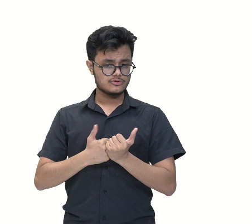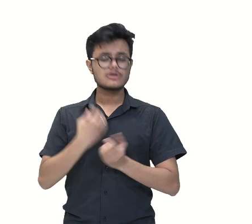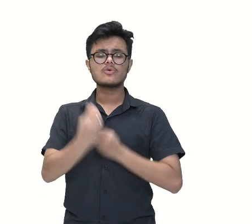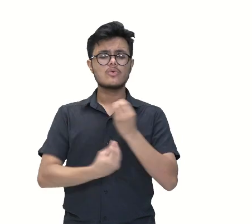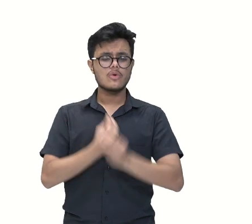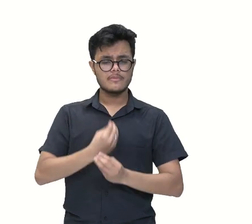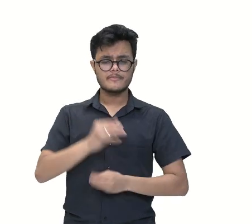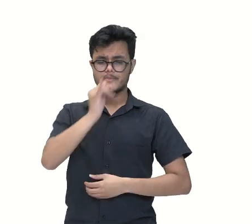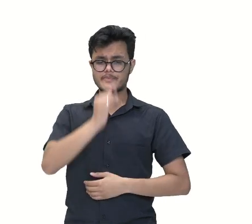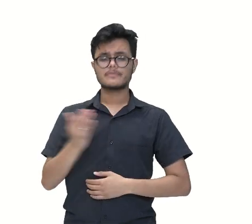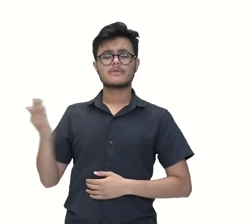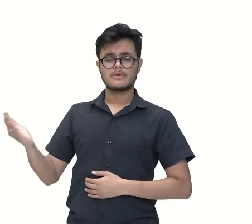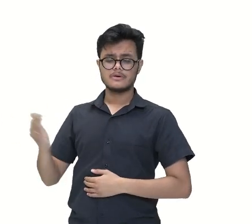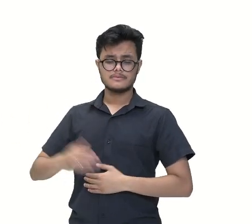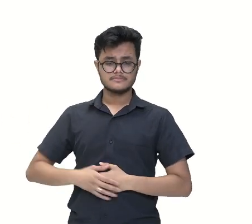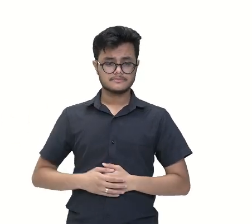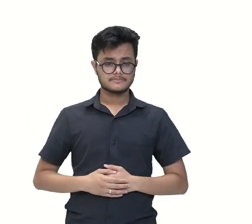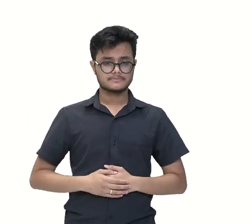olha só,